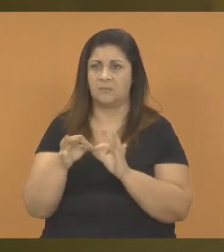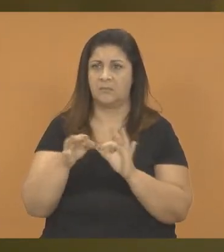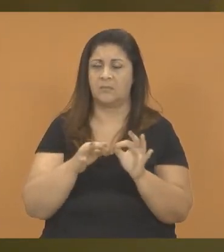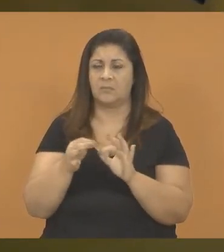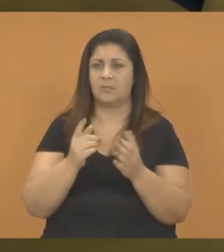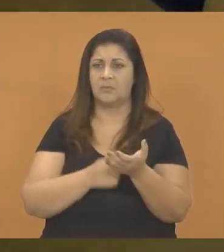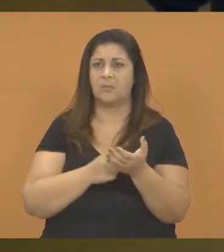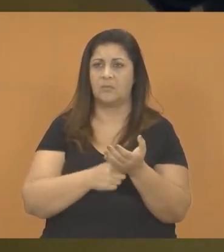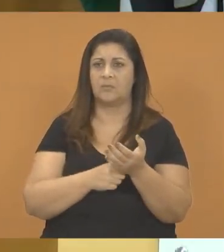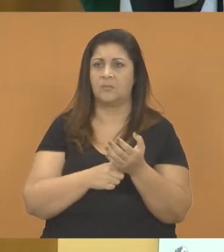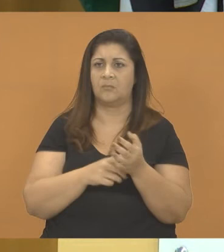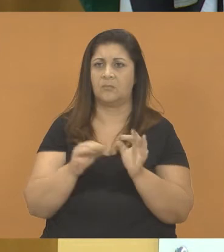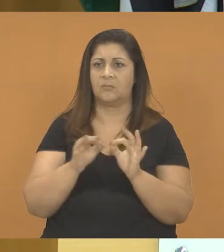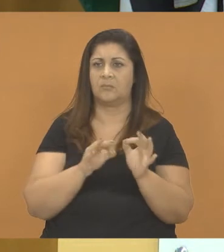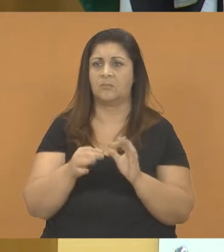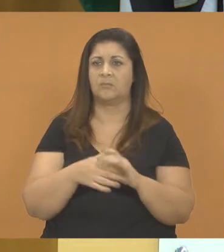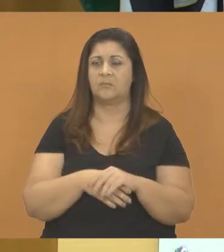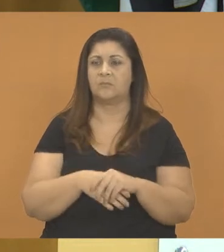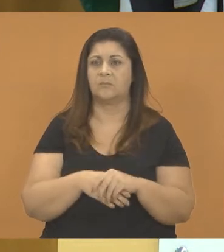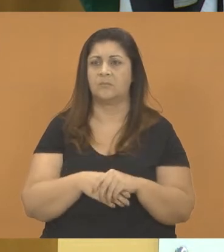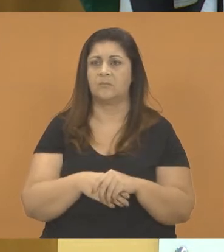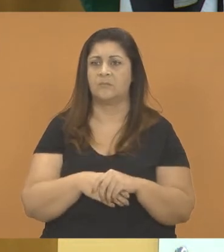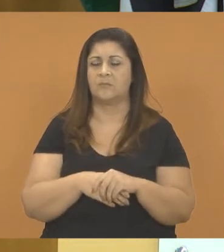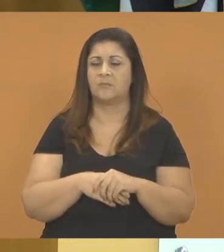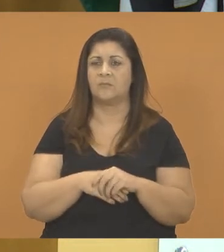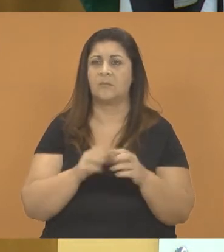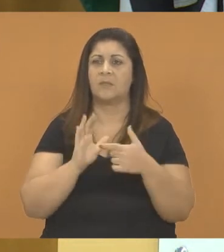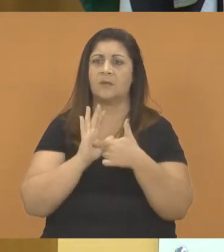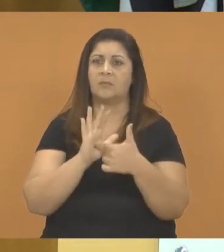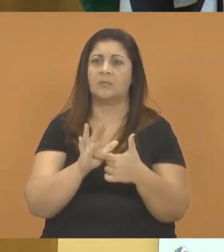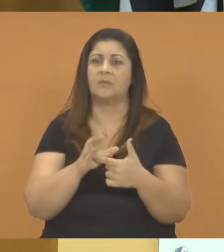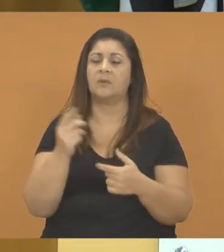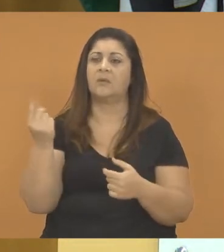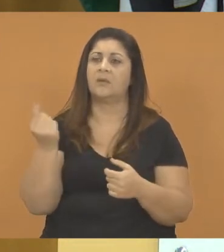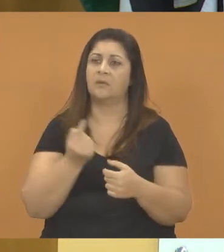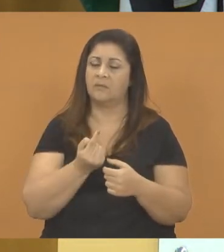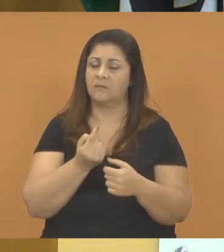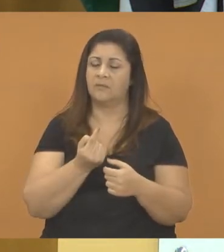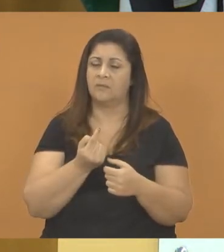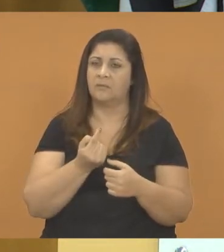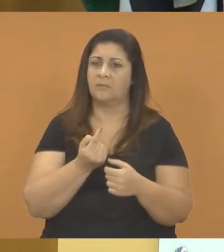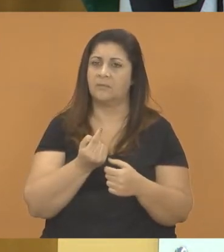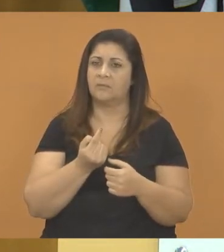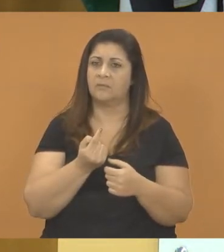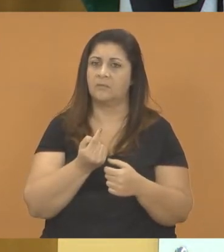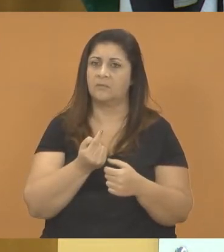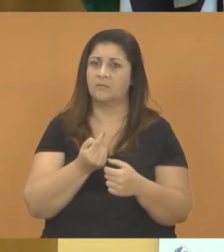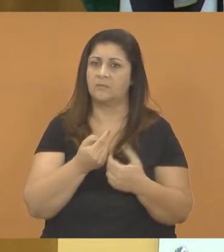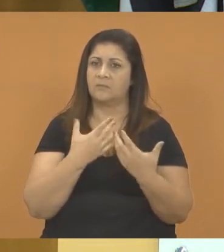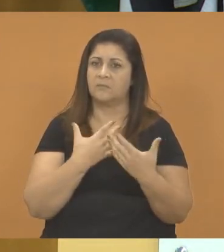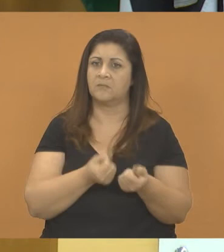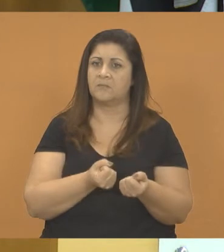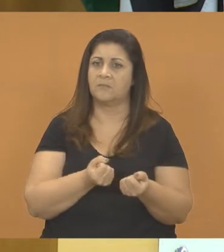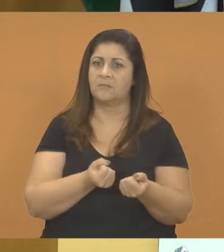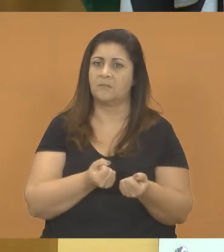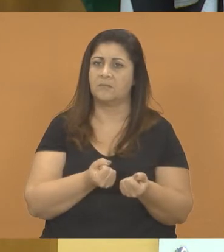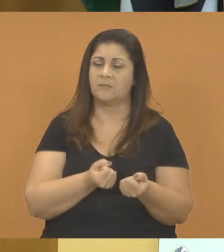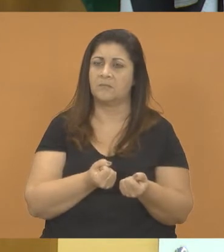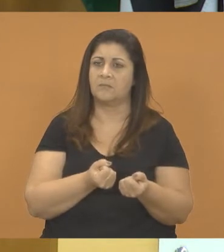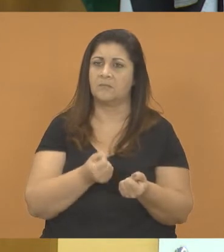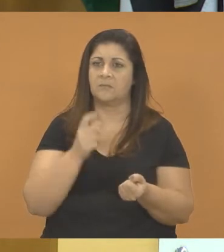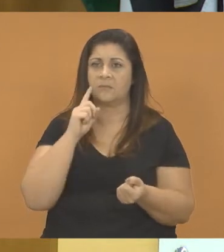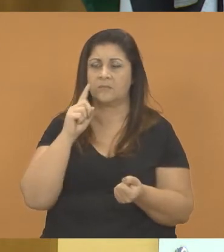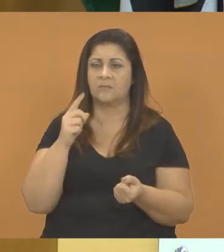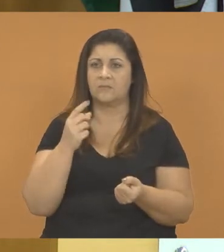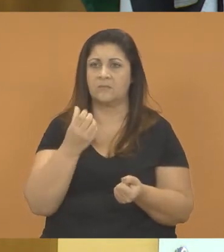e foi apresentado e veio essa autorização a primeira autorização no dia 6